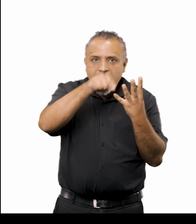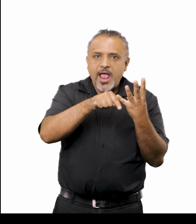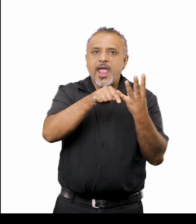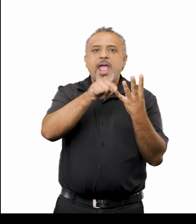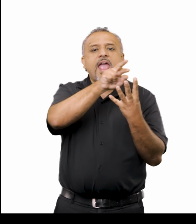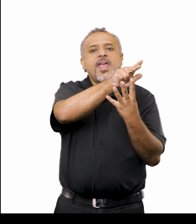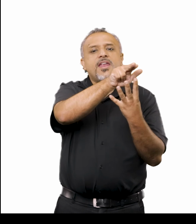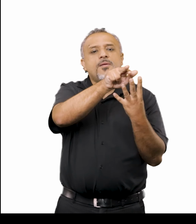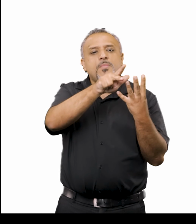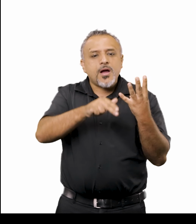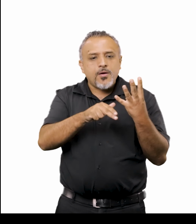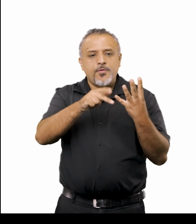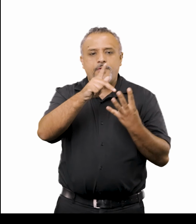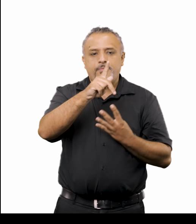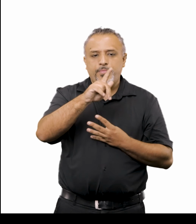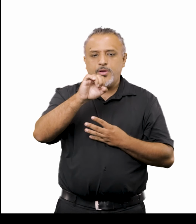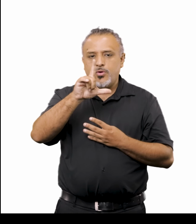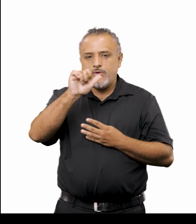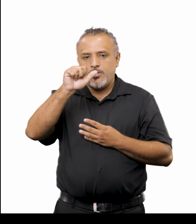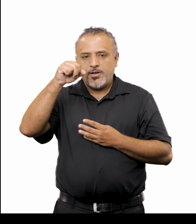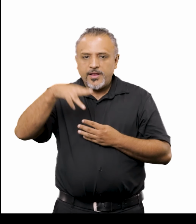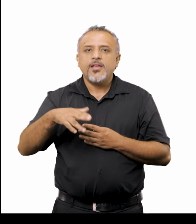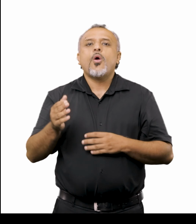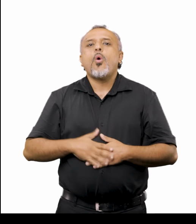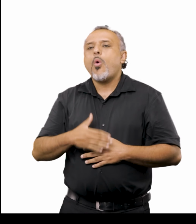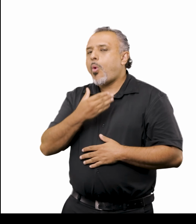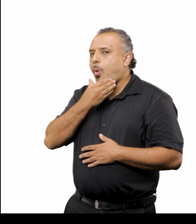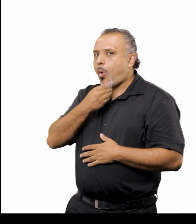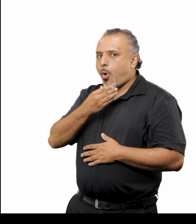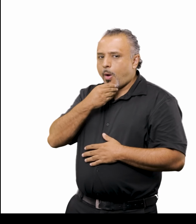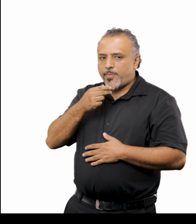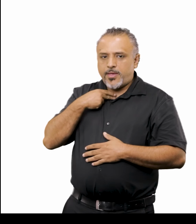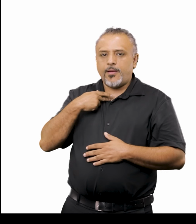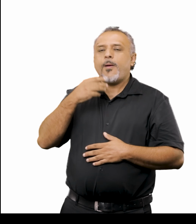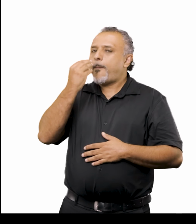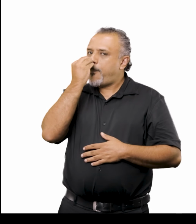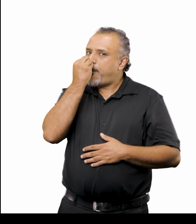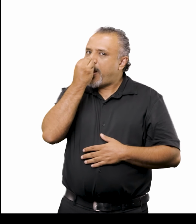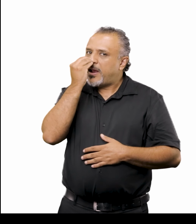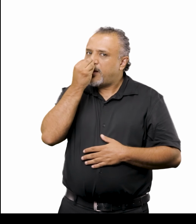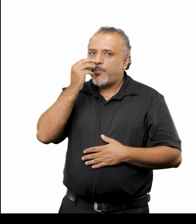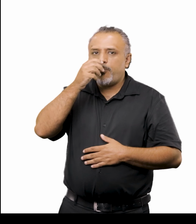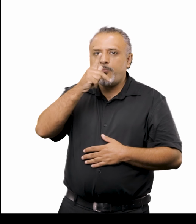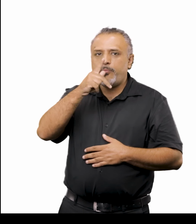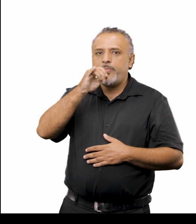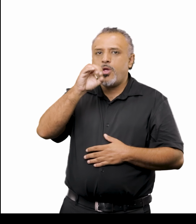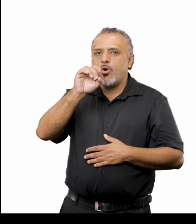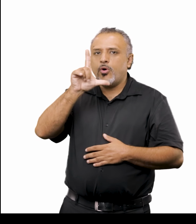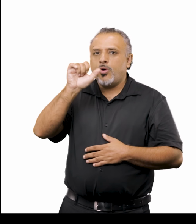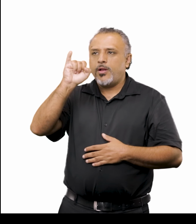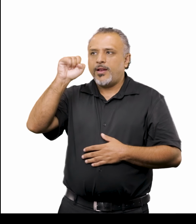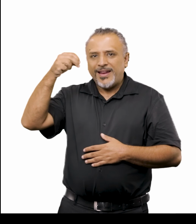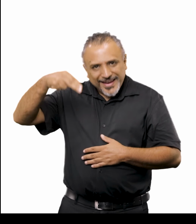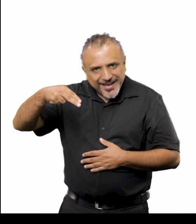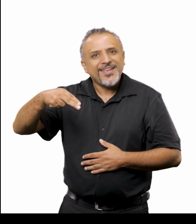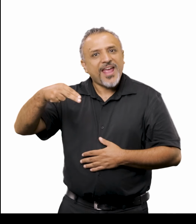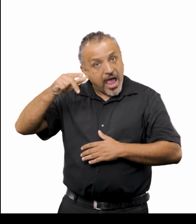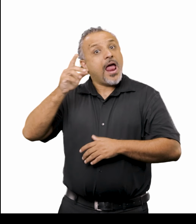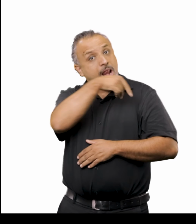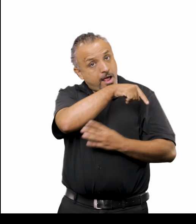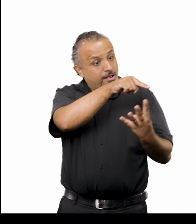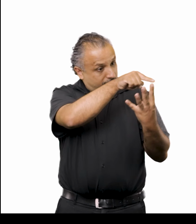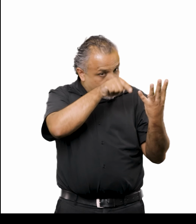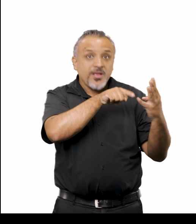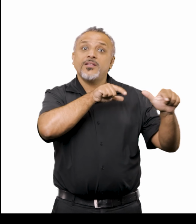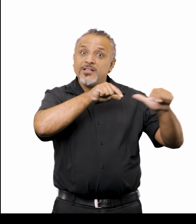4 moças eram conhecidas como Irmãs Piolim. Eram filhas de Abelardo Pinto Alves, o famoso palhaço Piolim.